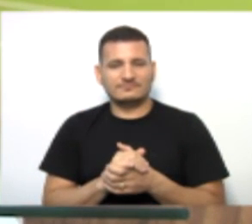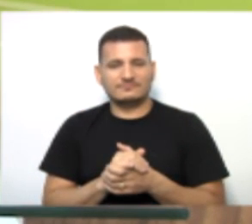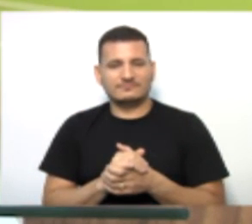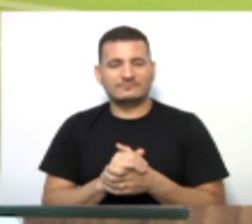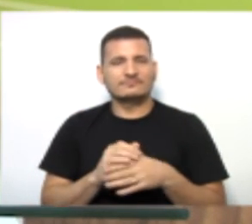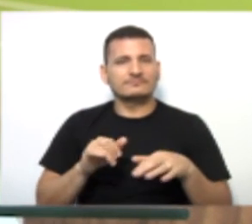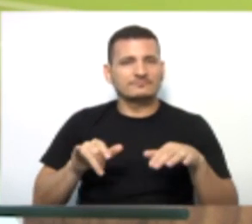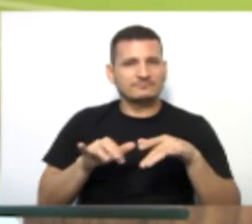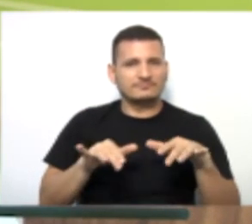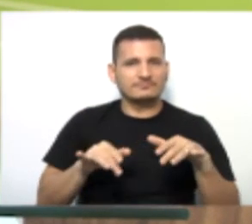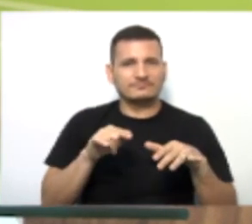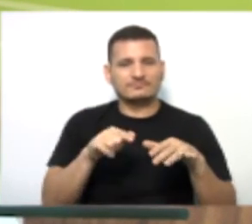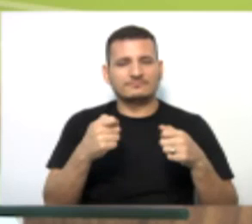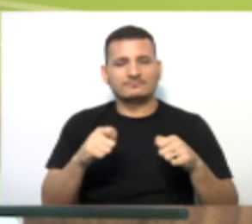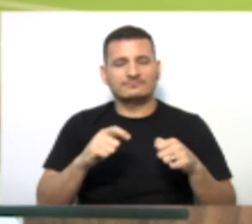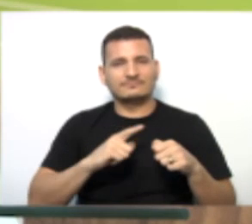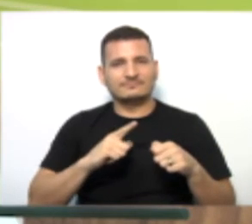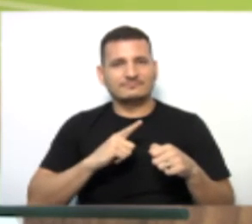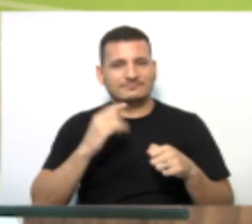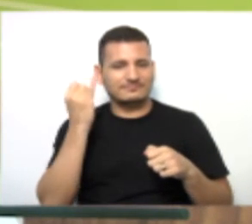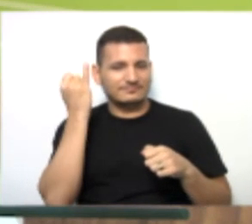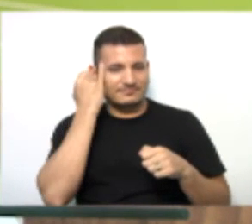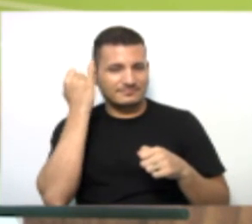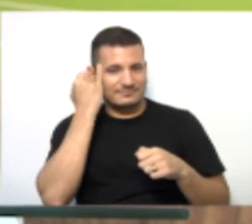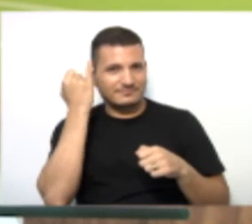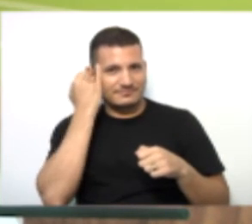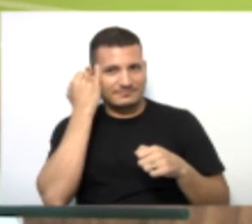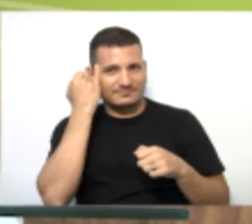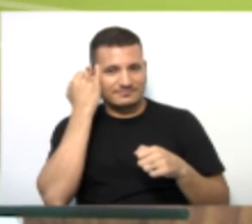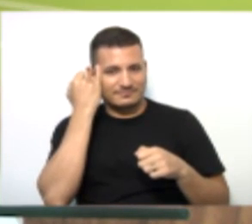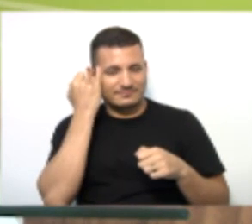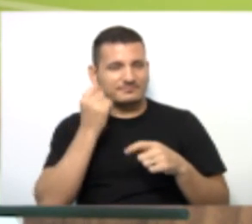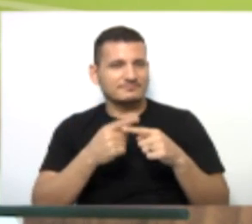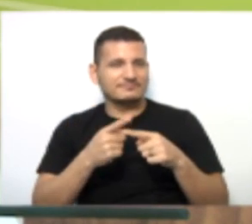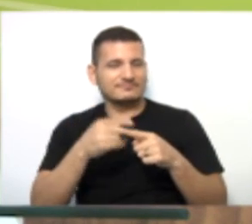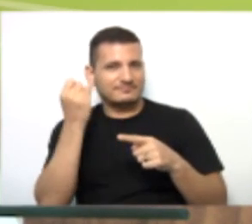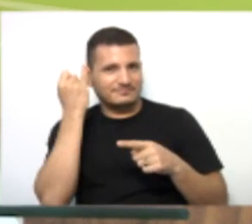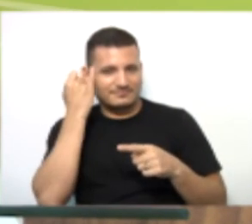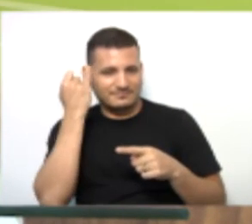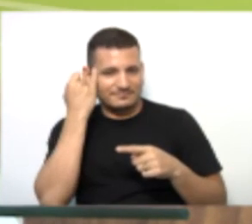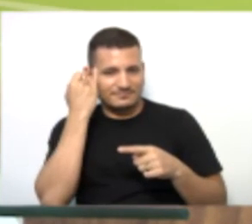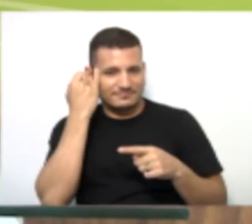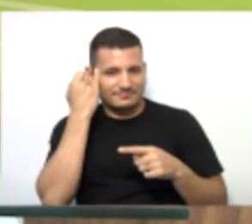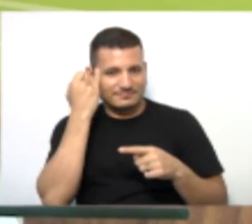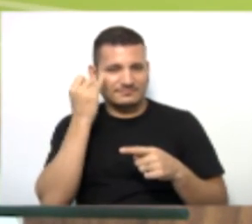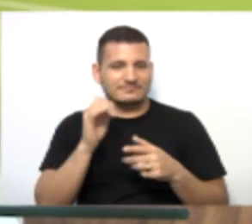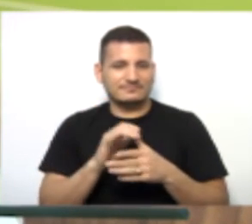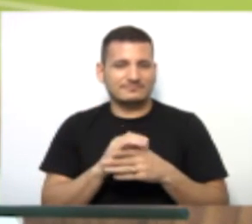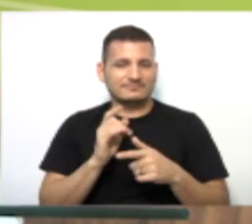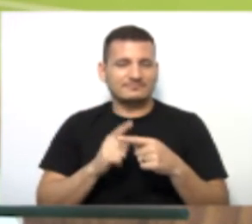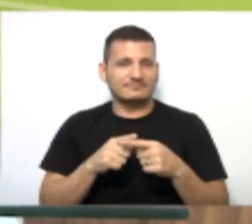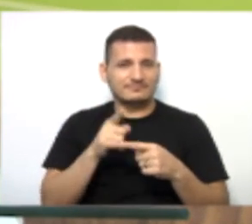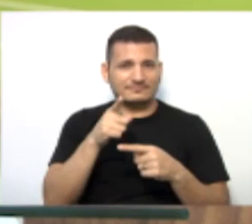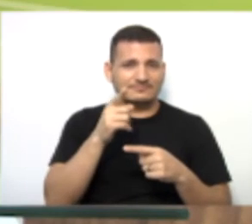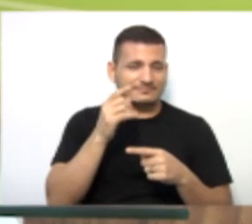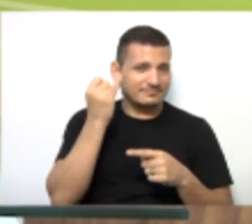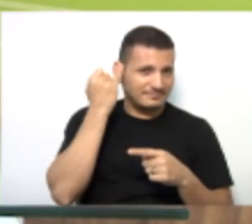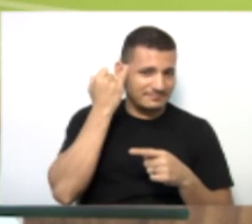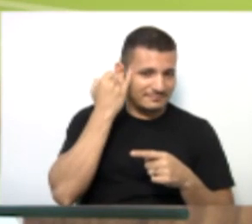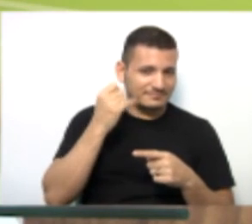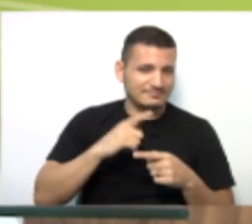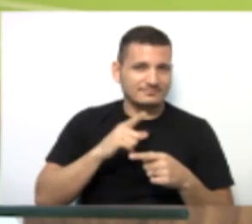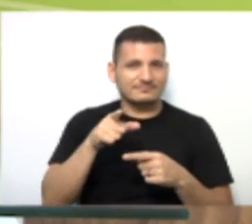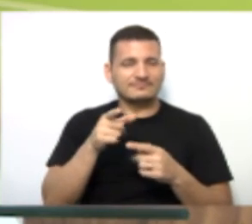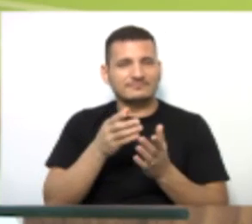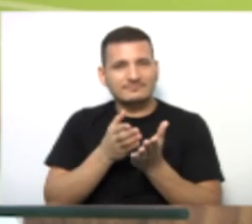o programador ele tem que ter um pouco de preguiça, certo? Por que preguiça? Porque quando você tem preguiça, você vai procurar